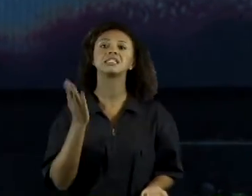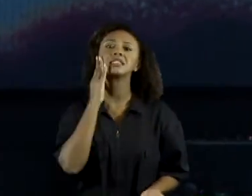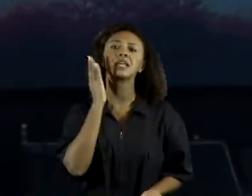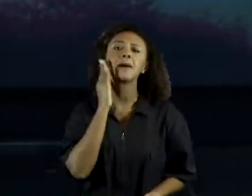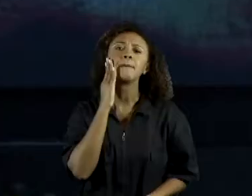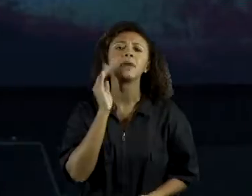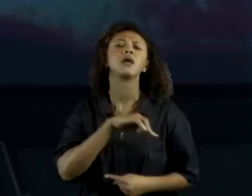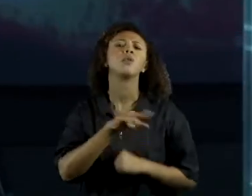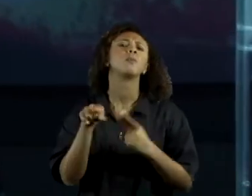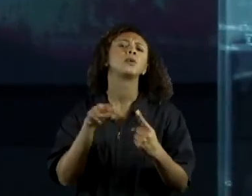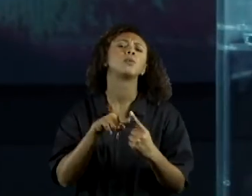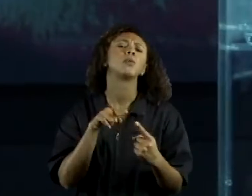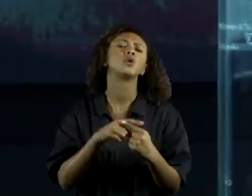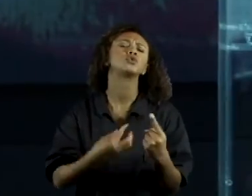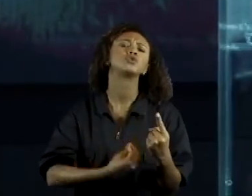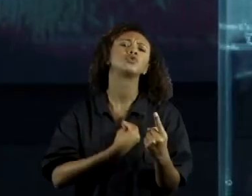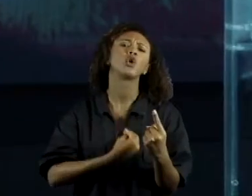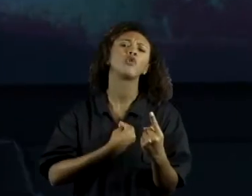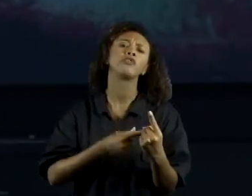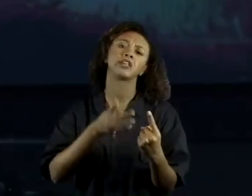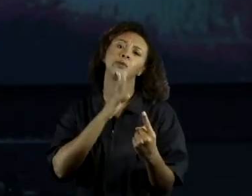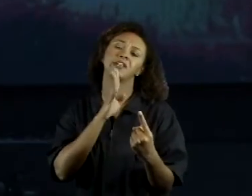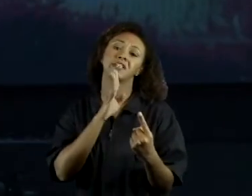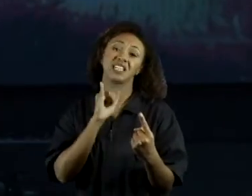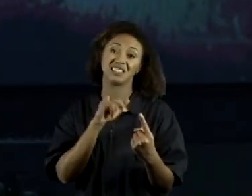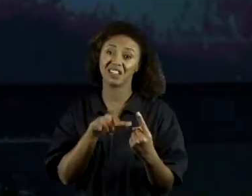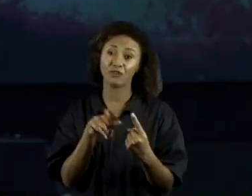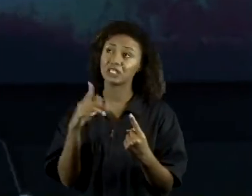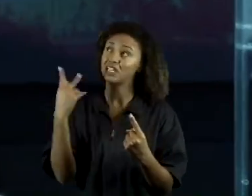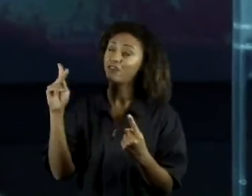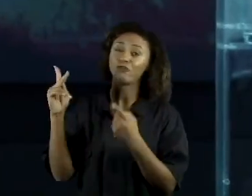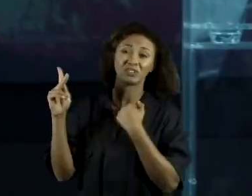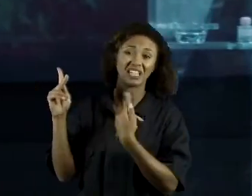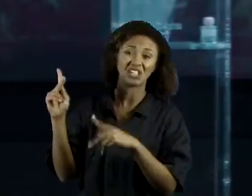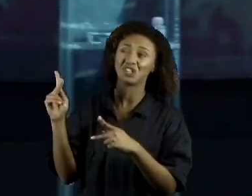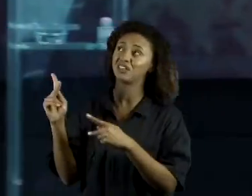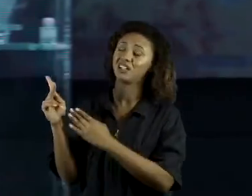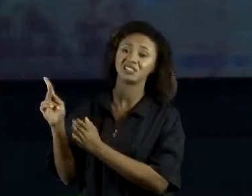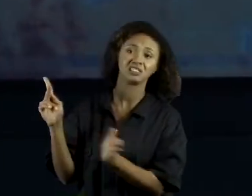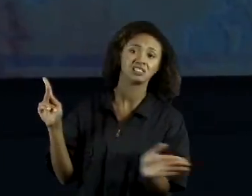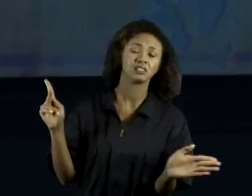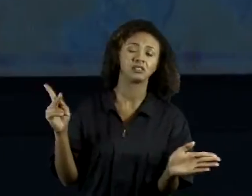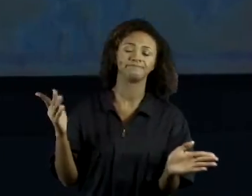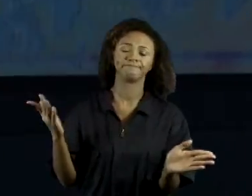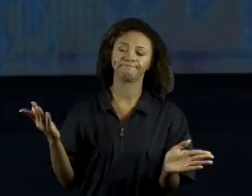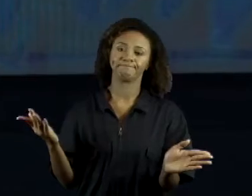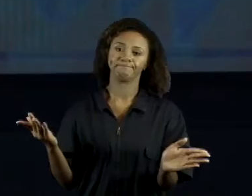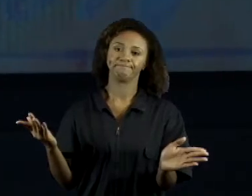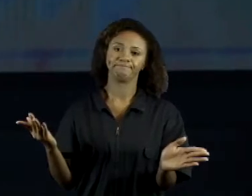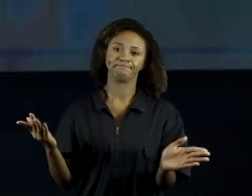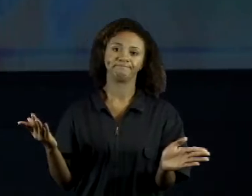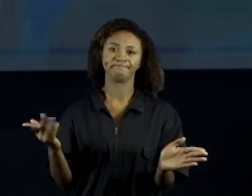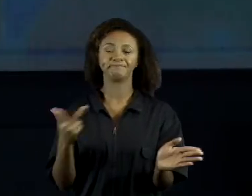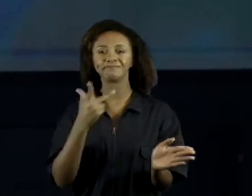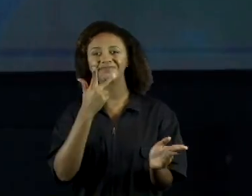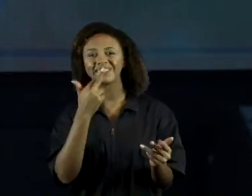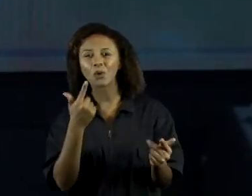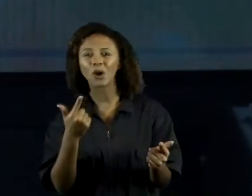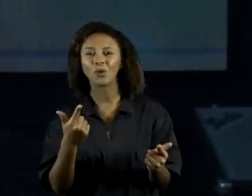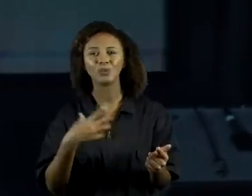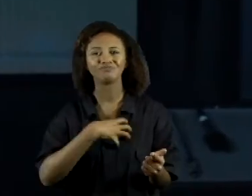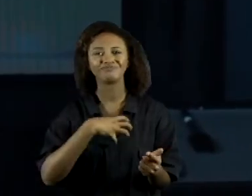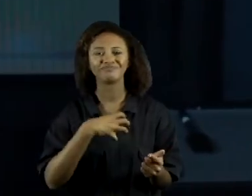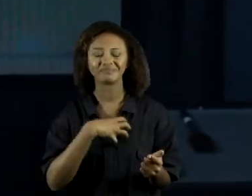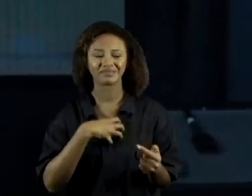do propósito. Porque quando você está fora da vontade de Deus, é como você caminhar num terreno de lama.